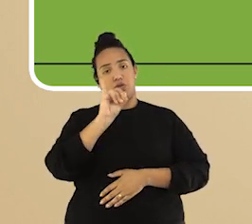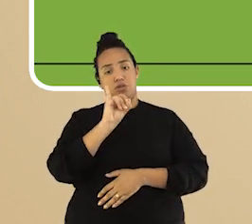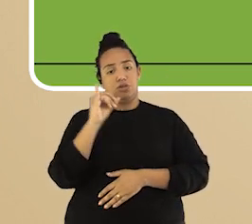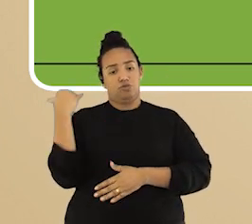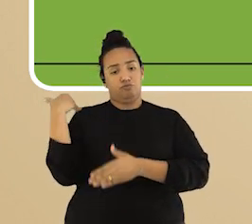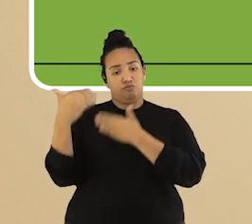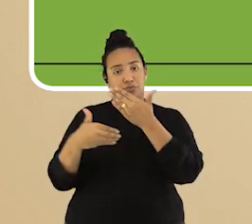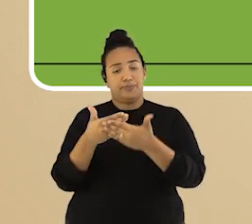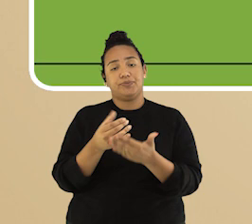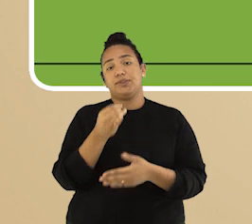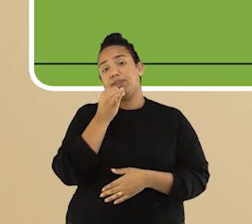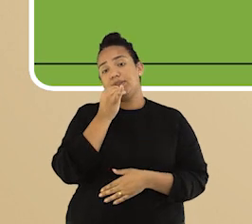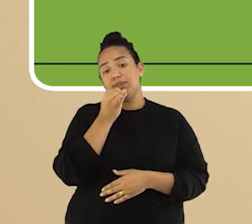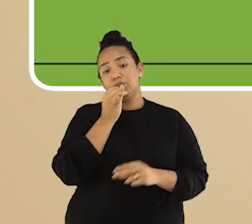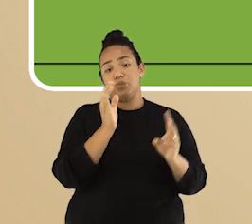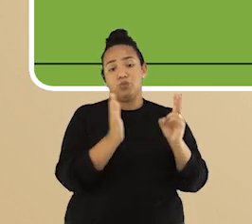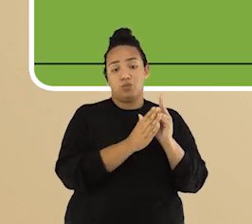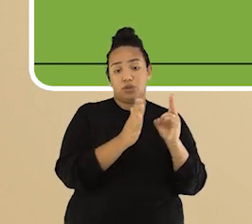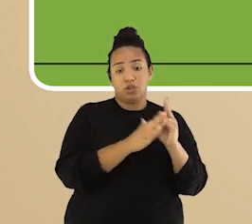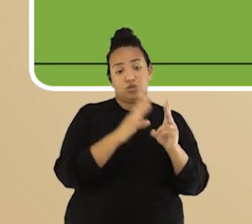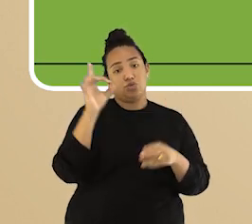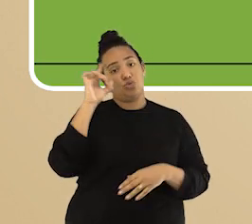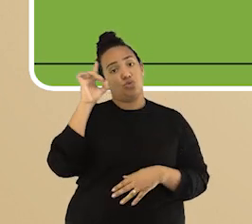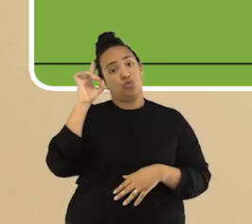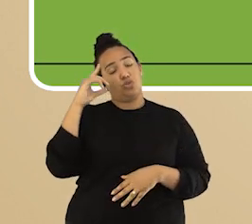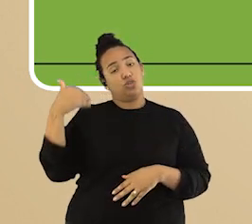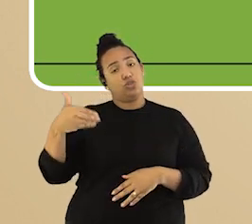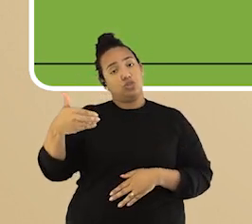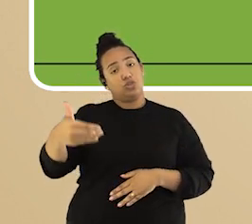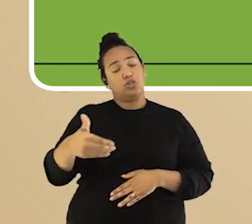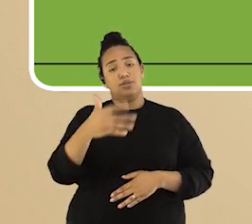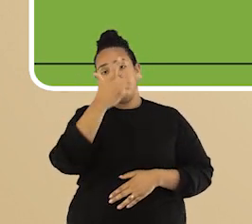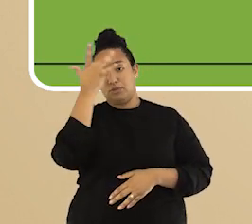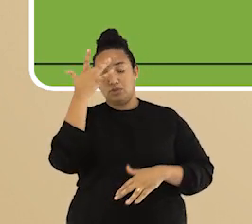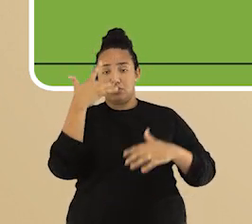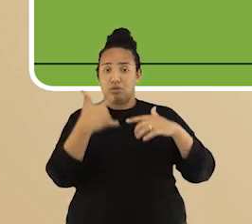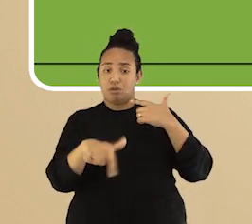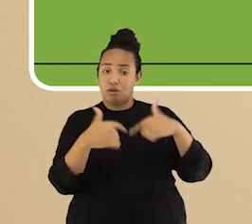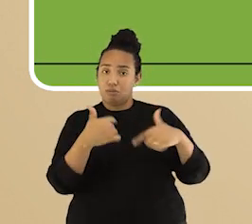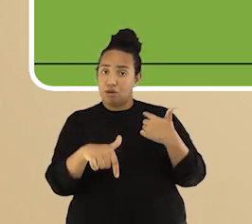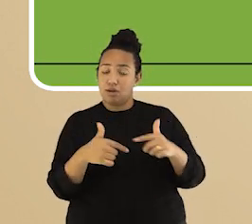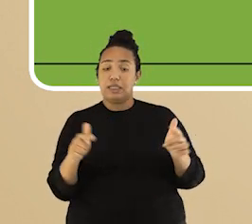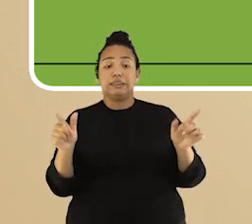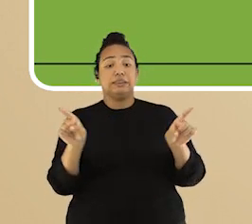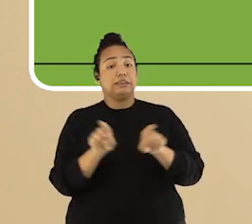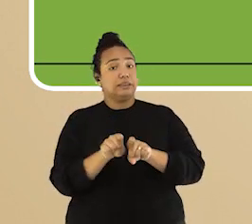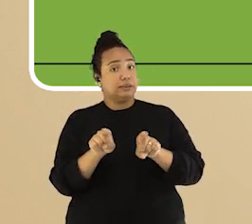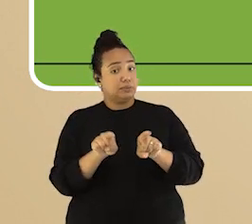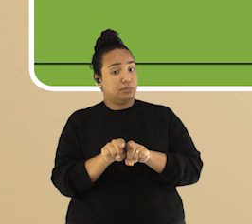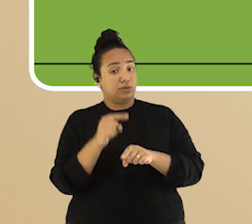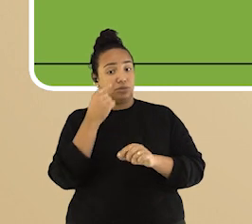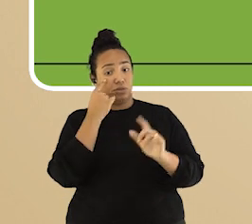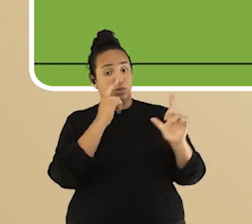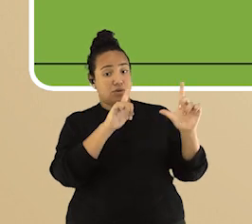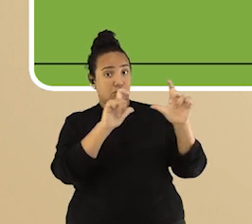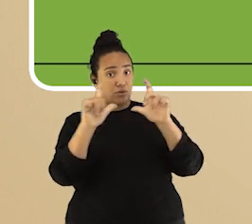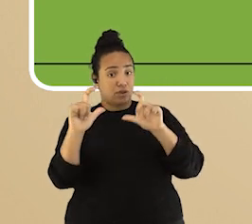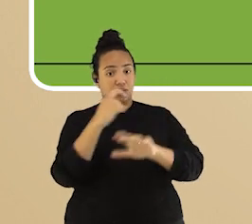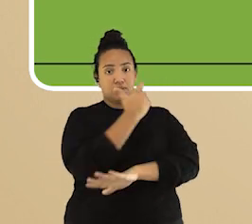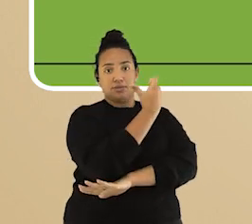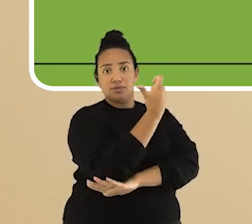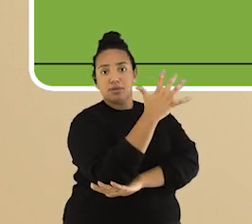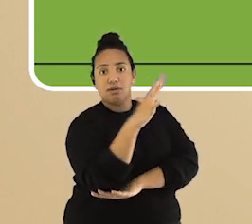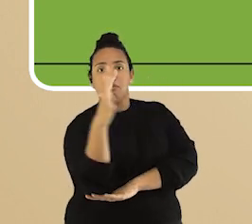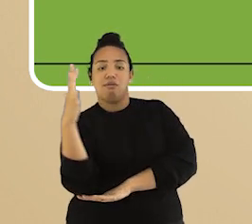como o cotidiano dos índios, os trabalhadores e, mais recentemente, os flagrantes da natureza,